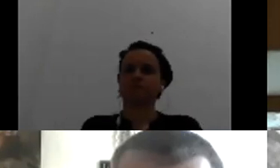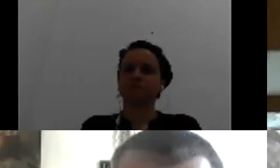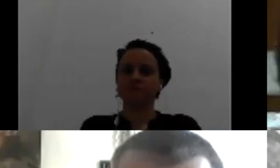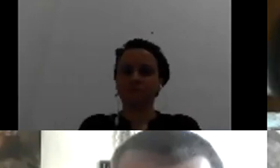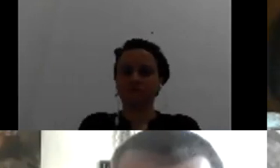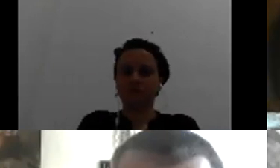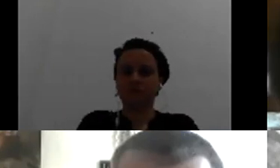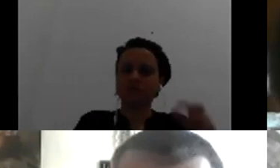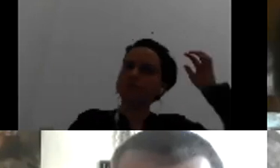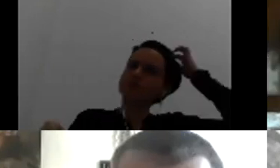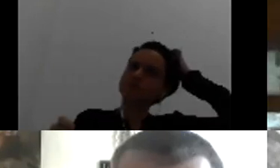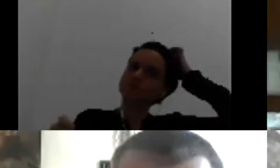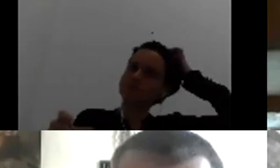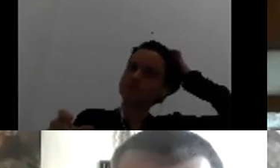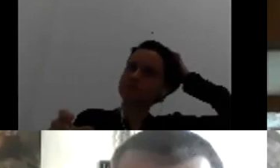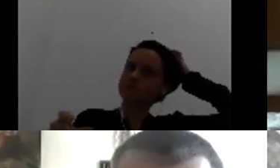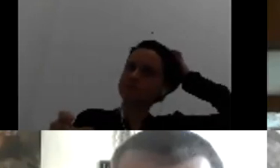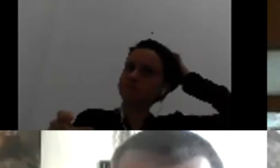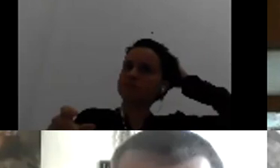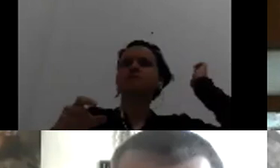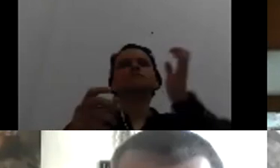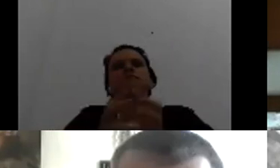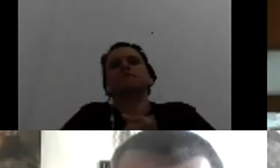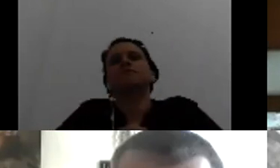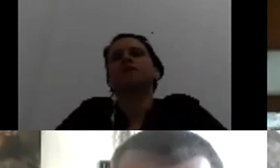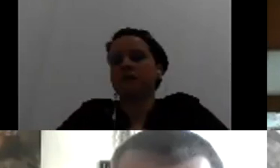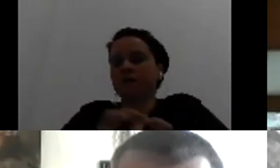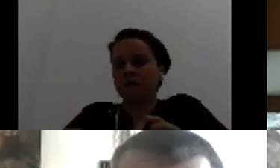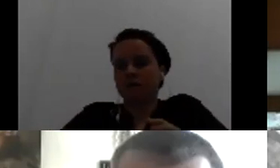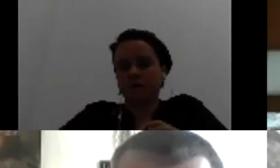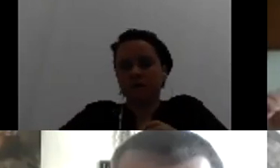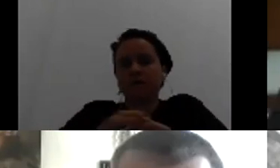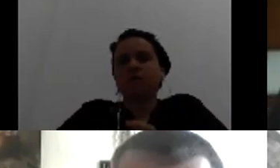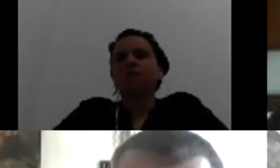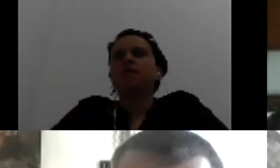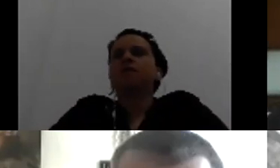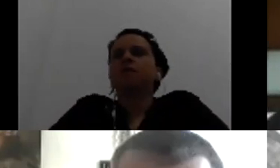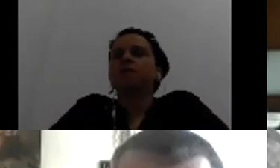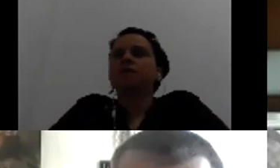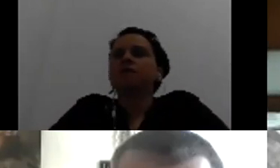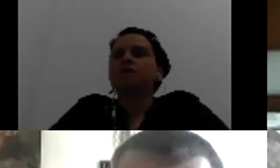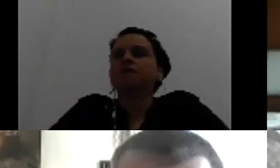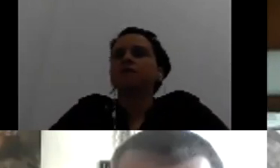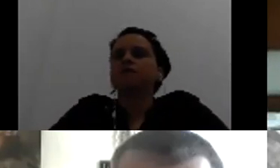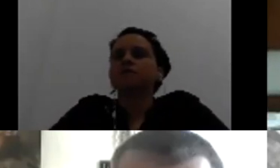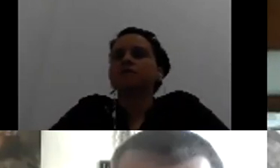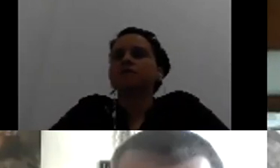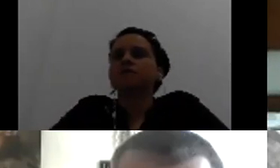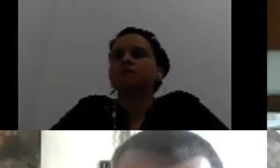a ocorrer é justamente essa tensão, ou seja, é uma tentativa de cristalização de identidades que elas mesmas, por definição